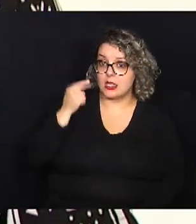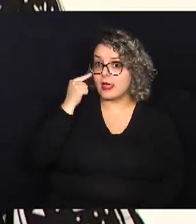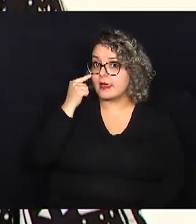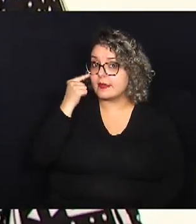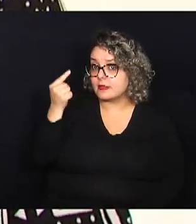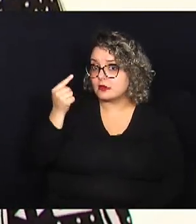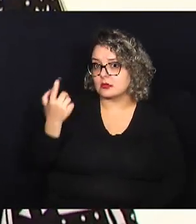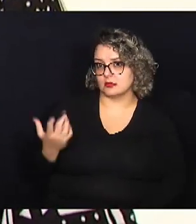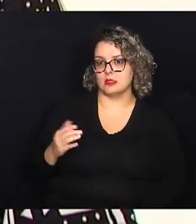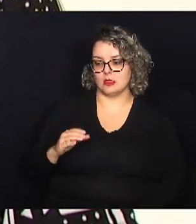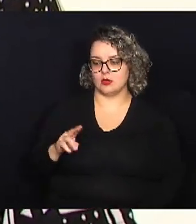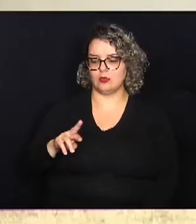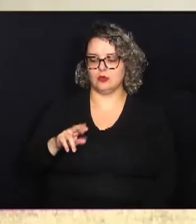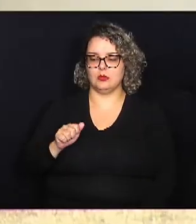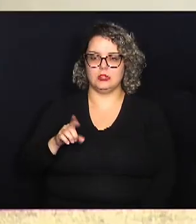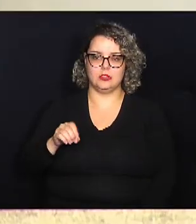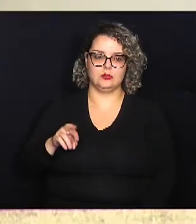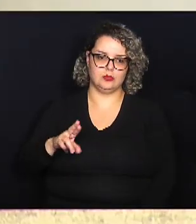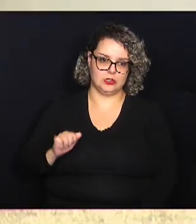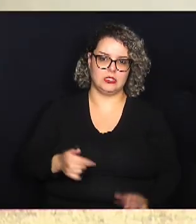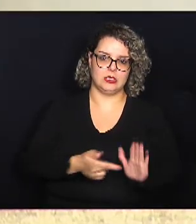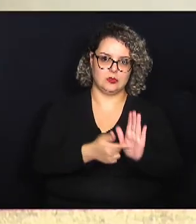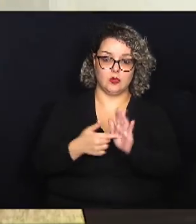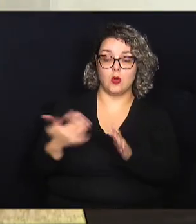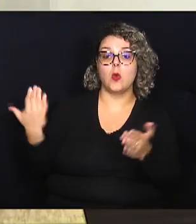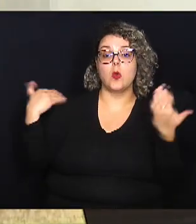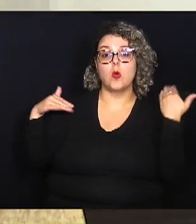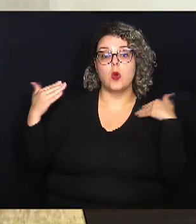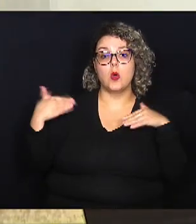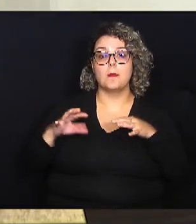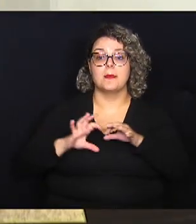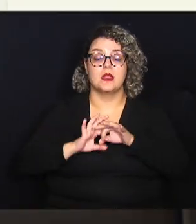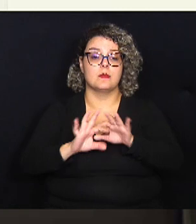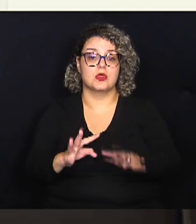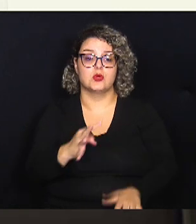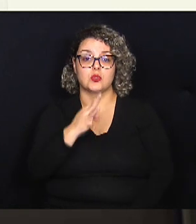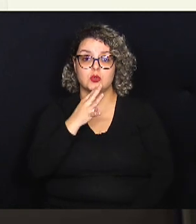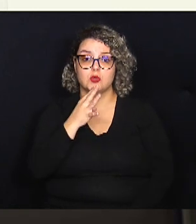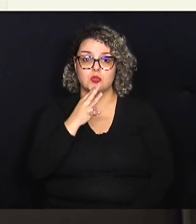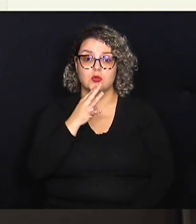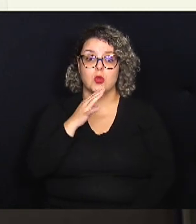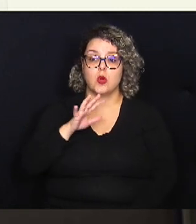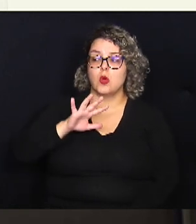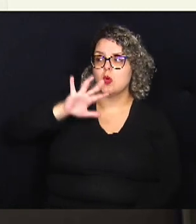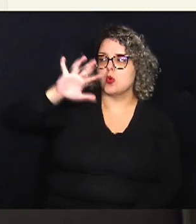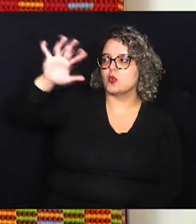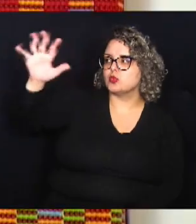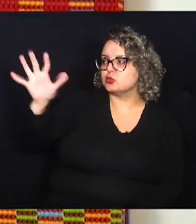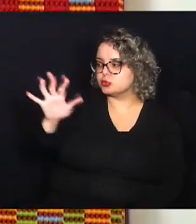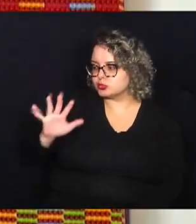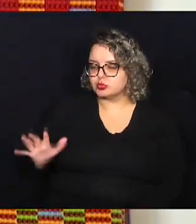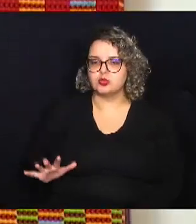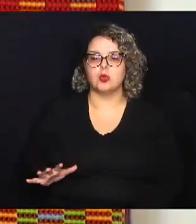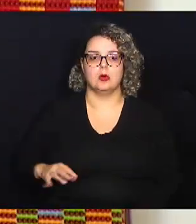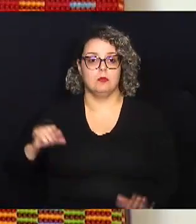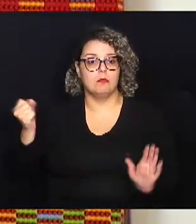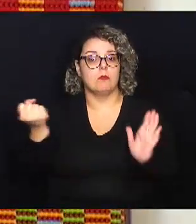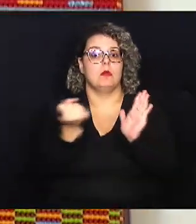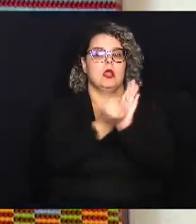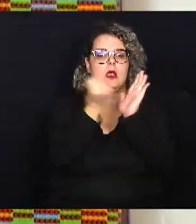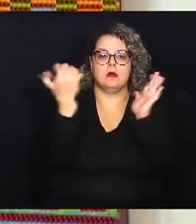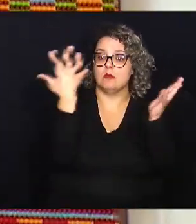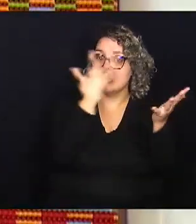da curadoria dessa mostra. O passeio permite conhecer um continente culturalmente marcado pela